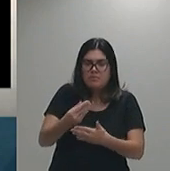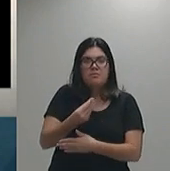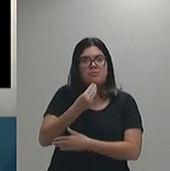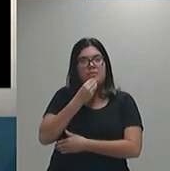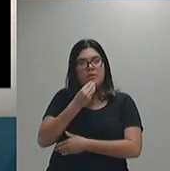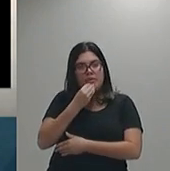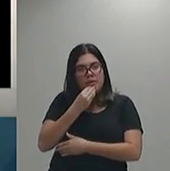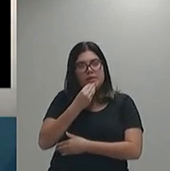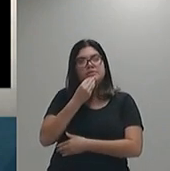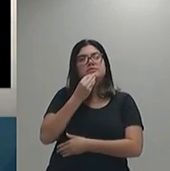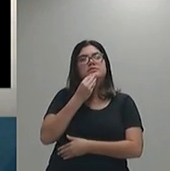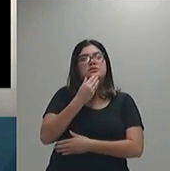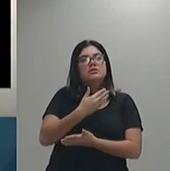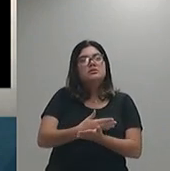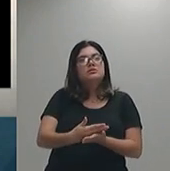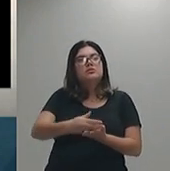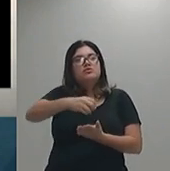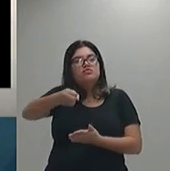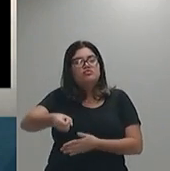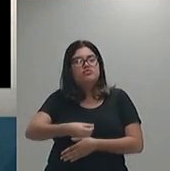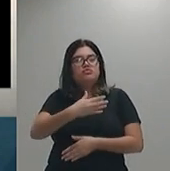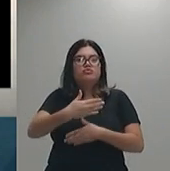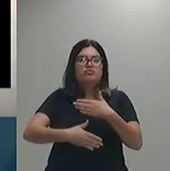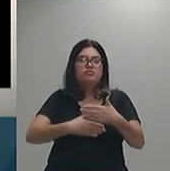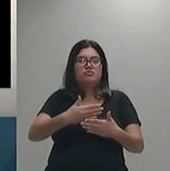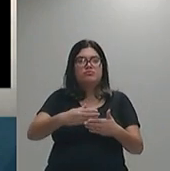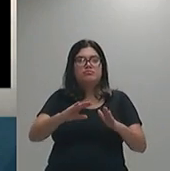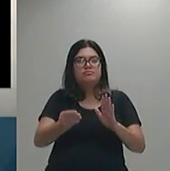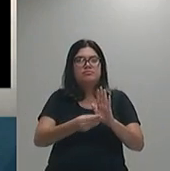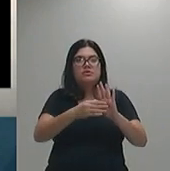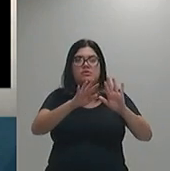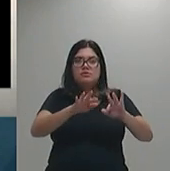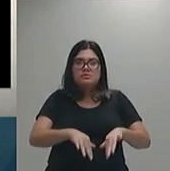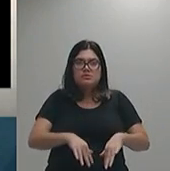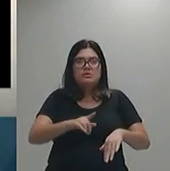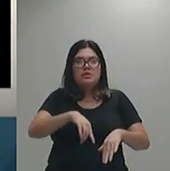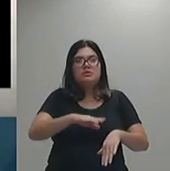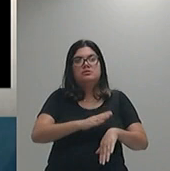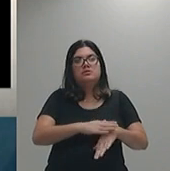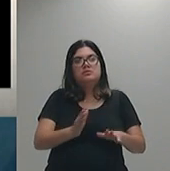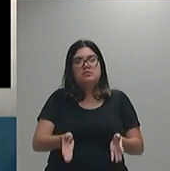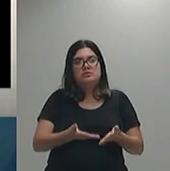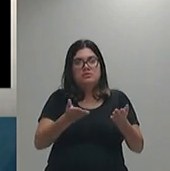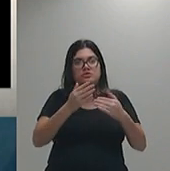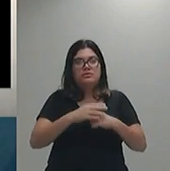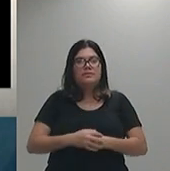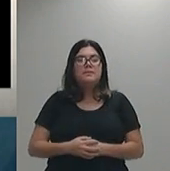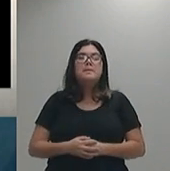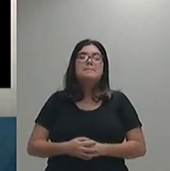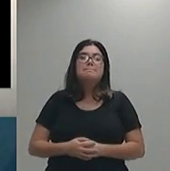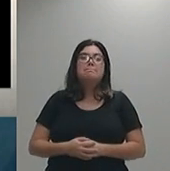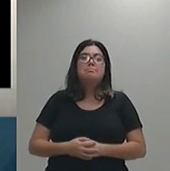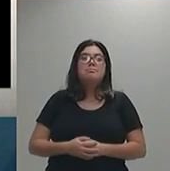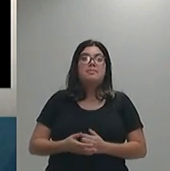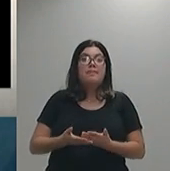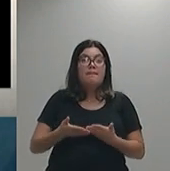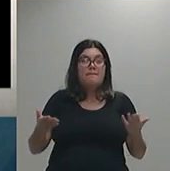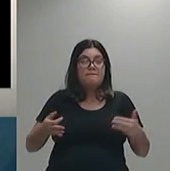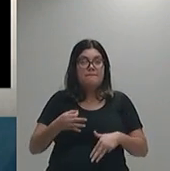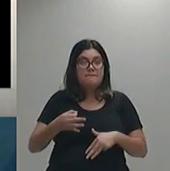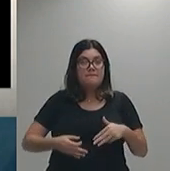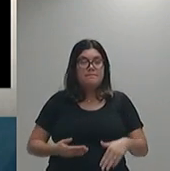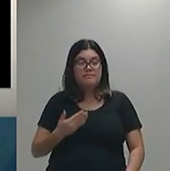início de um novo procedimento colocar fim aquela iniciativa seus ministros pedindo desculpas